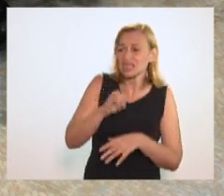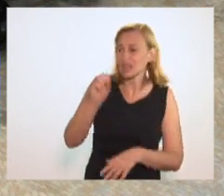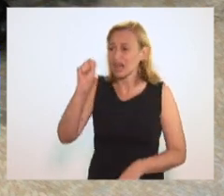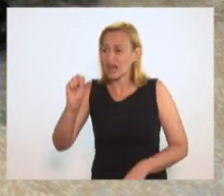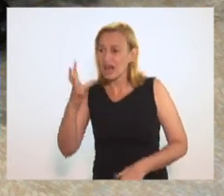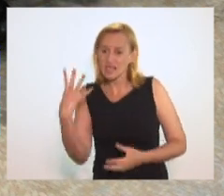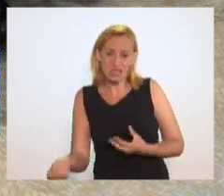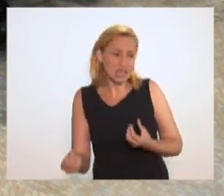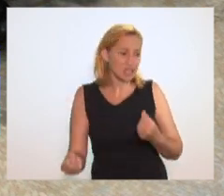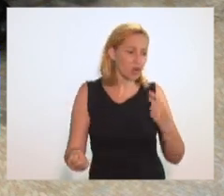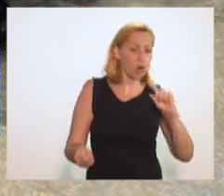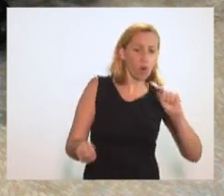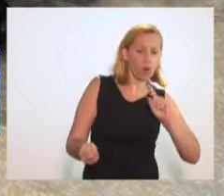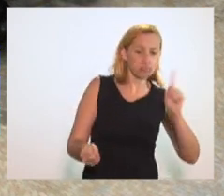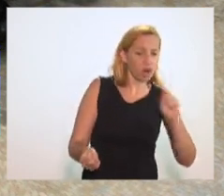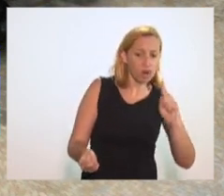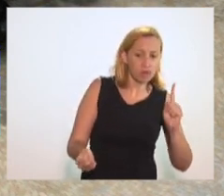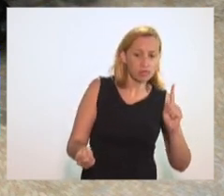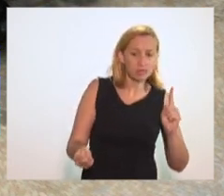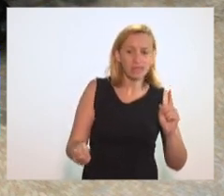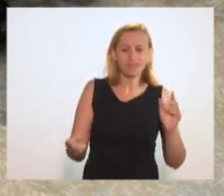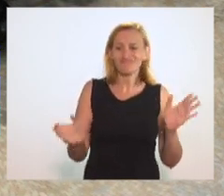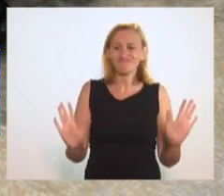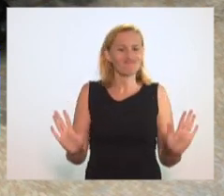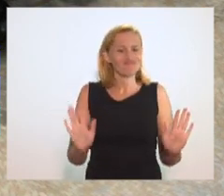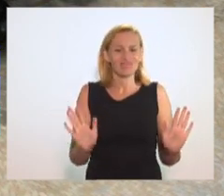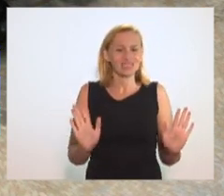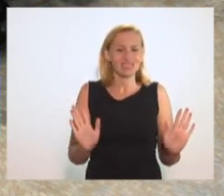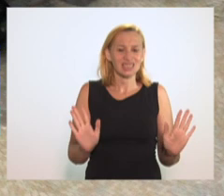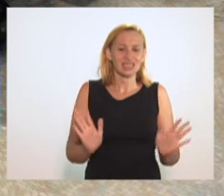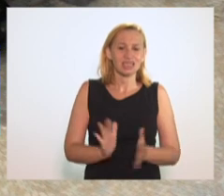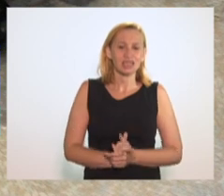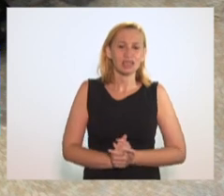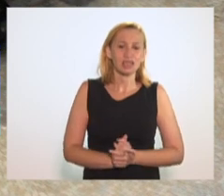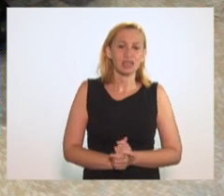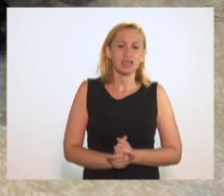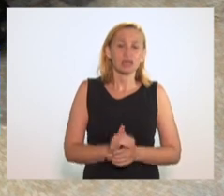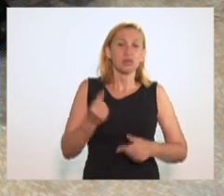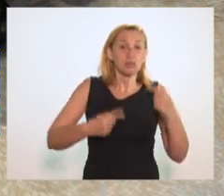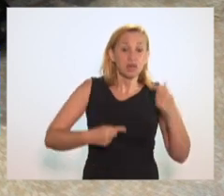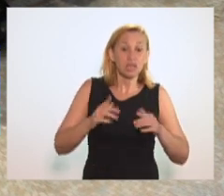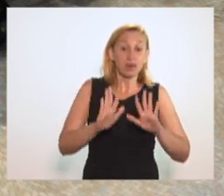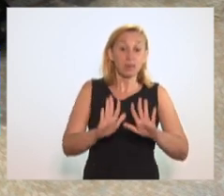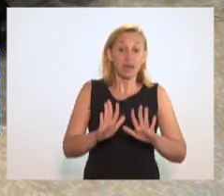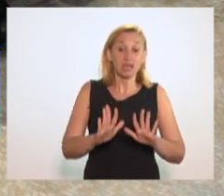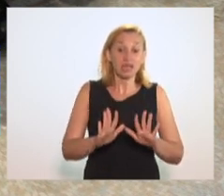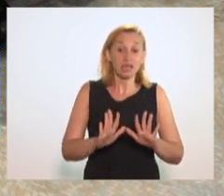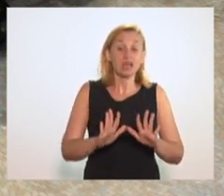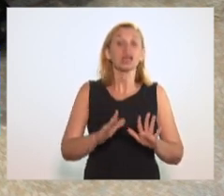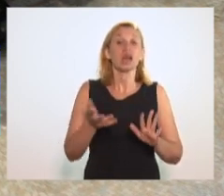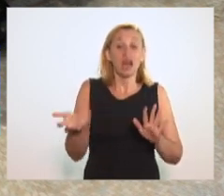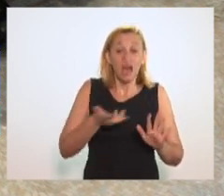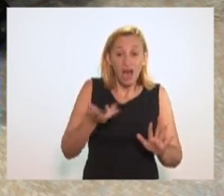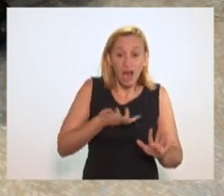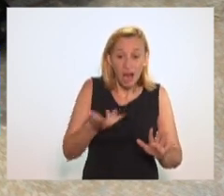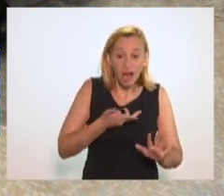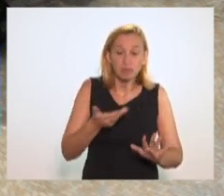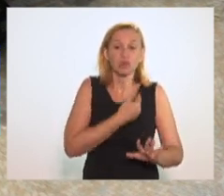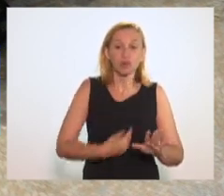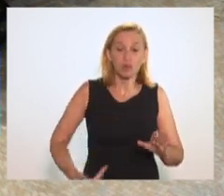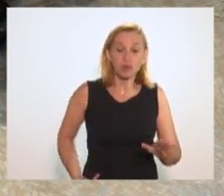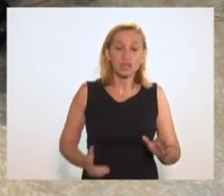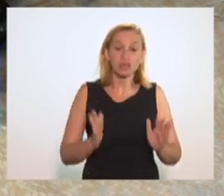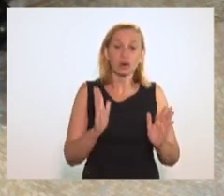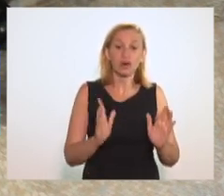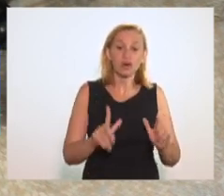não, de um governo e sem necessidade de fazer dessa uma bandeira política. Eu ia dizer, a velocidade é enorme e o governador em exercício